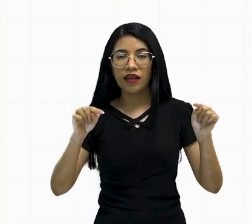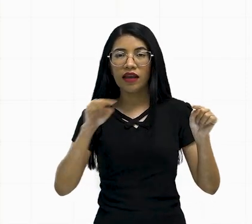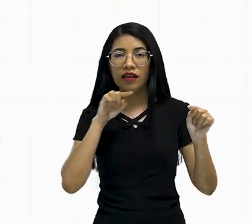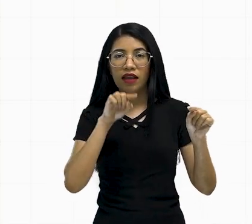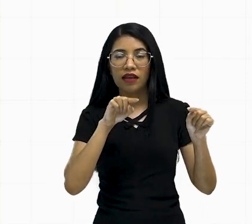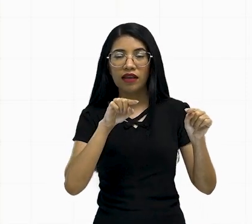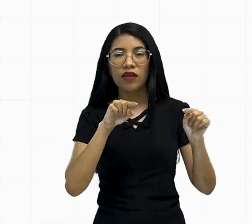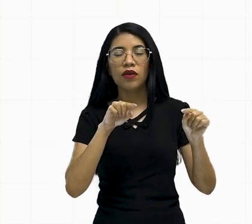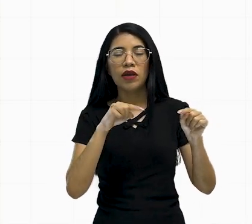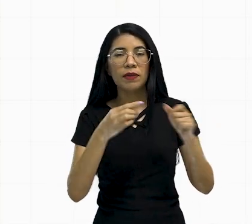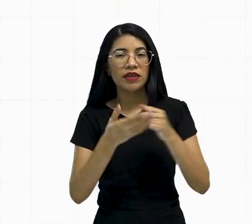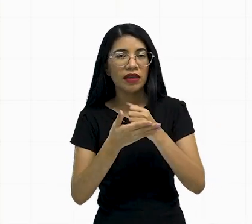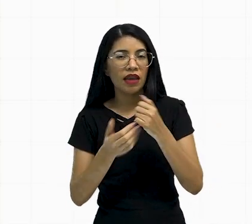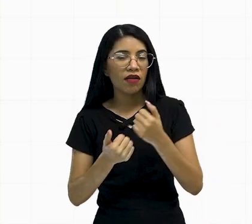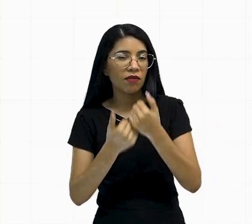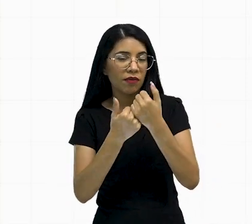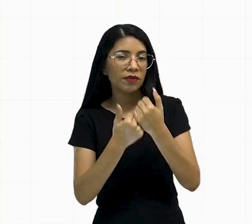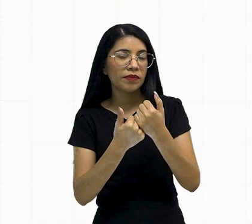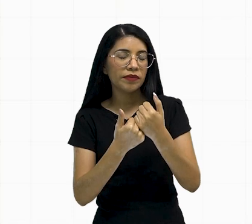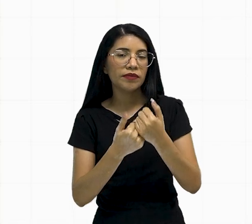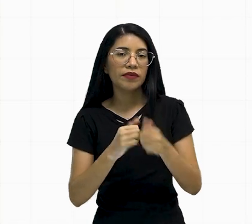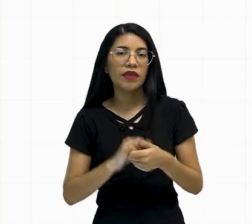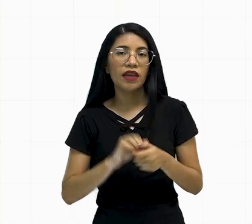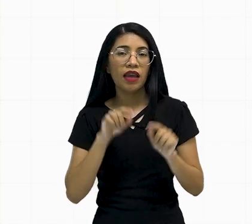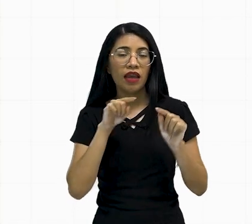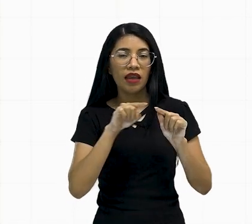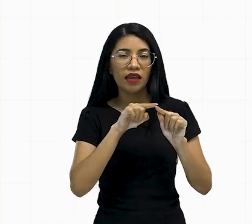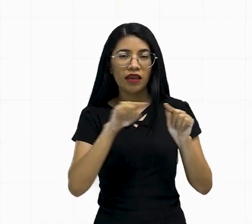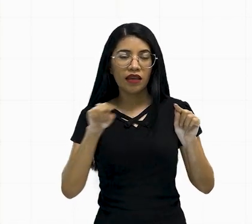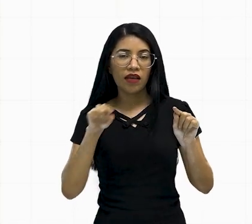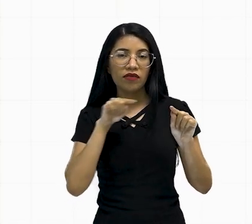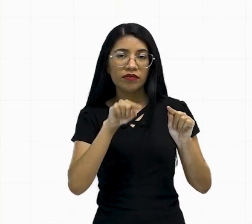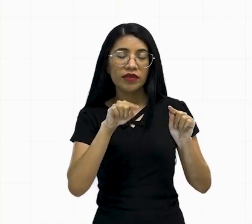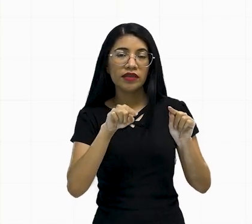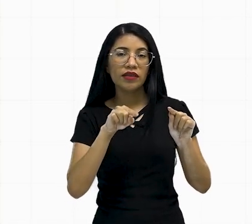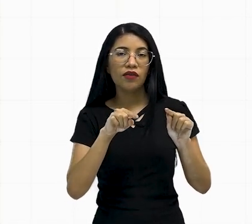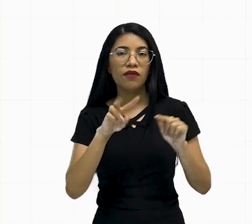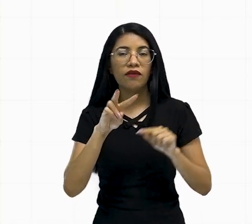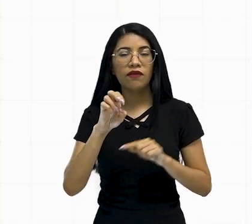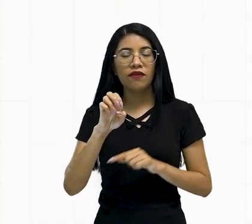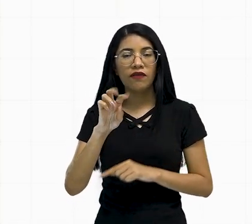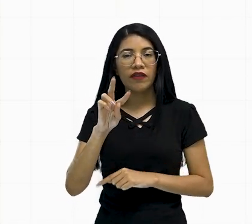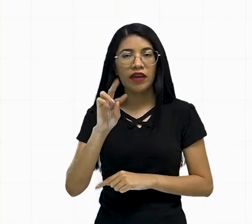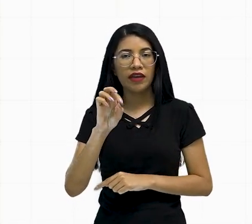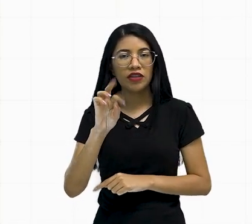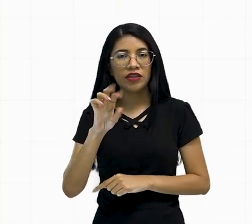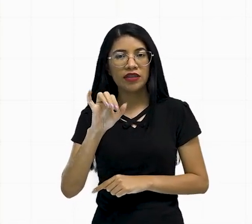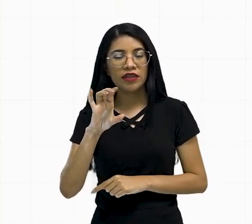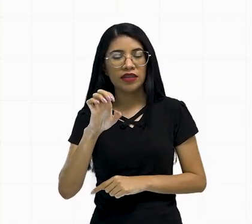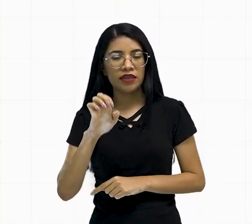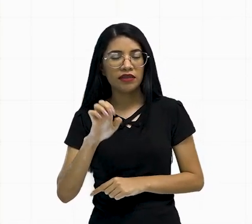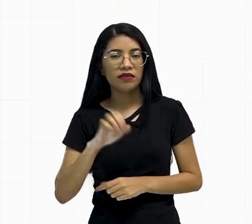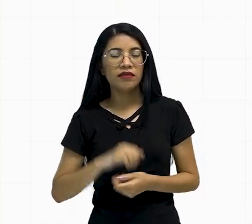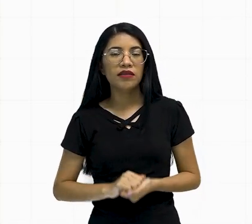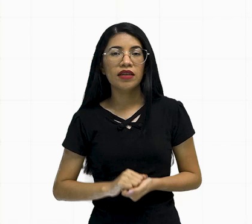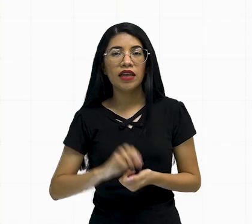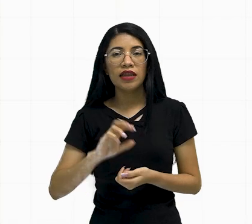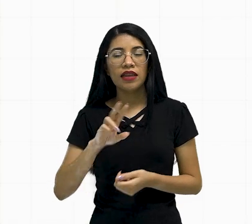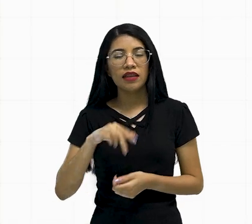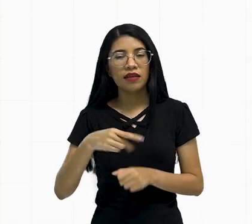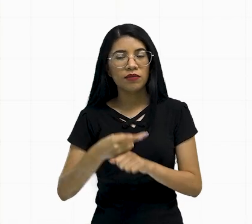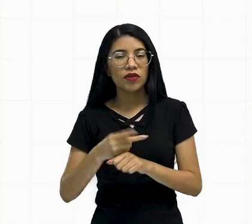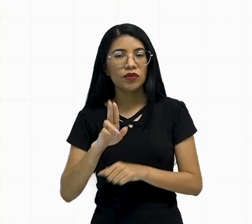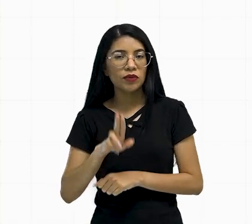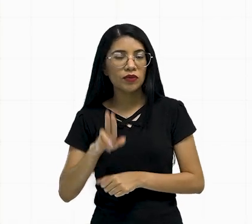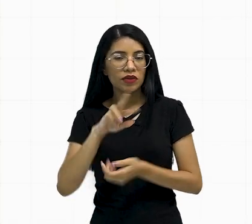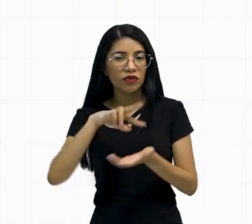suporte e ele será um dos vértices desse triângulo. Utilizando o compasso, escolha